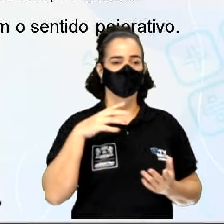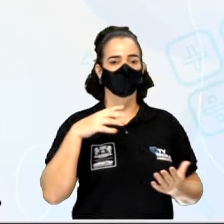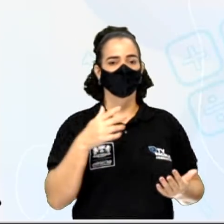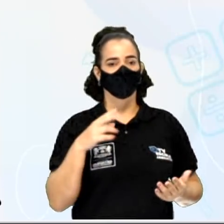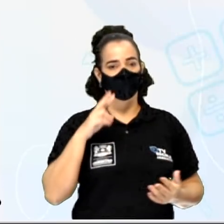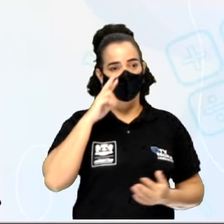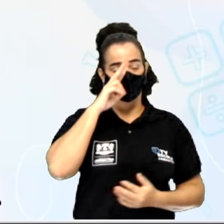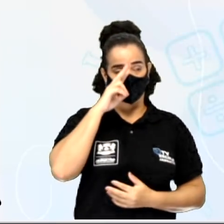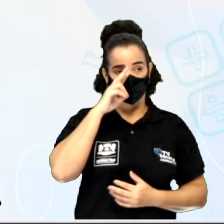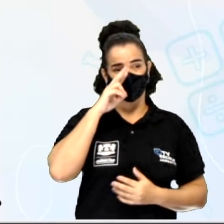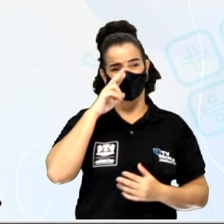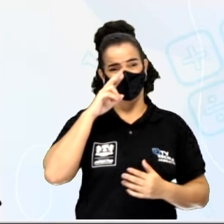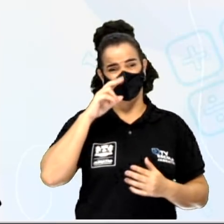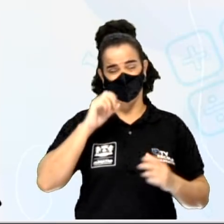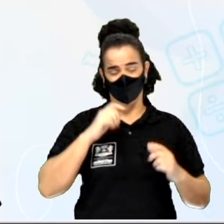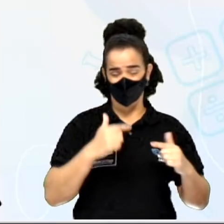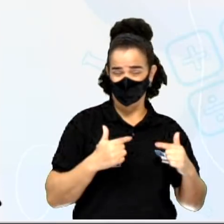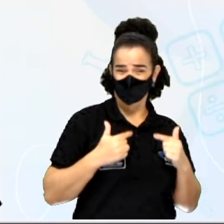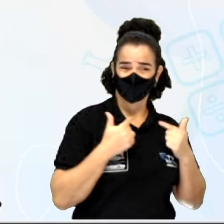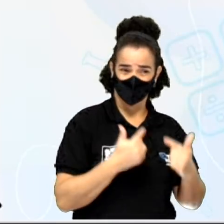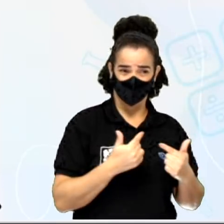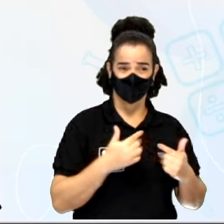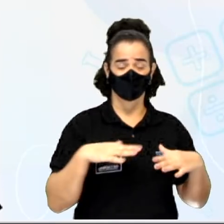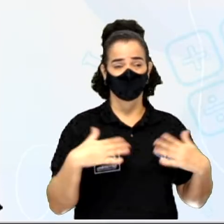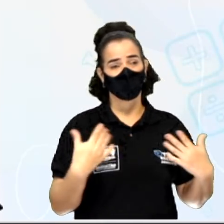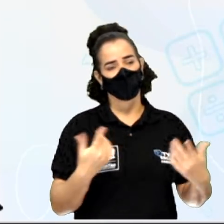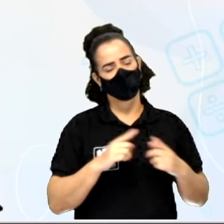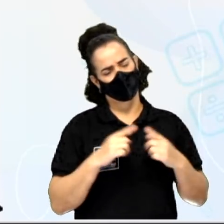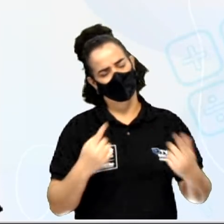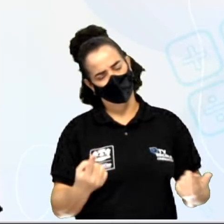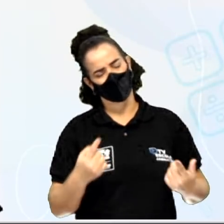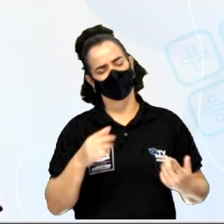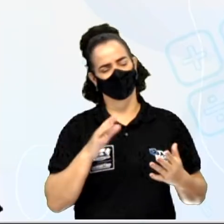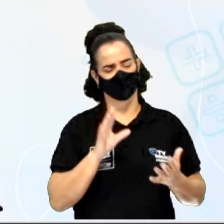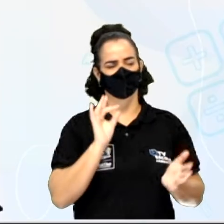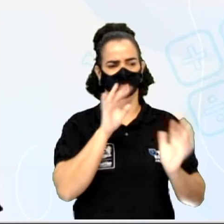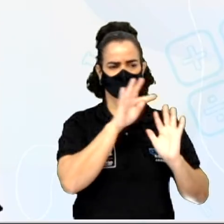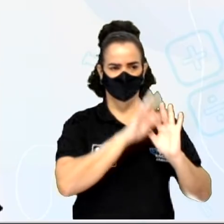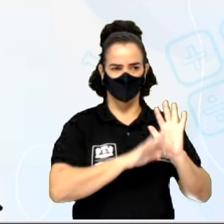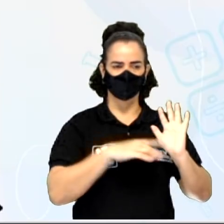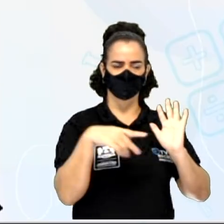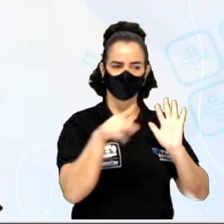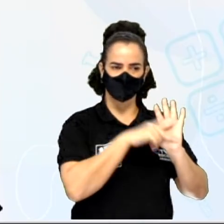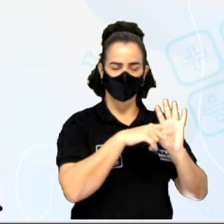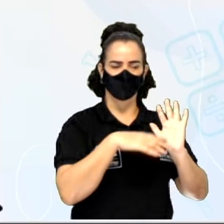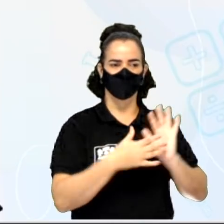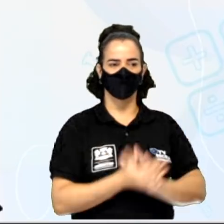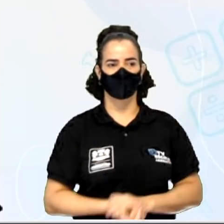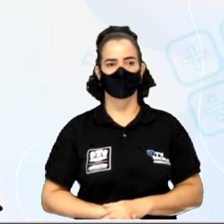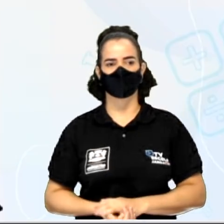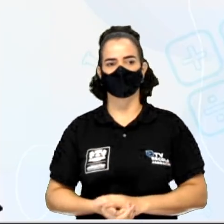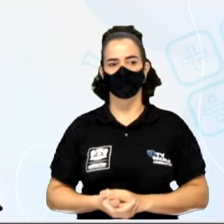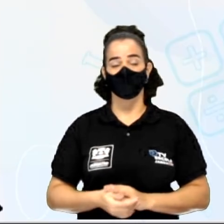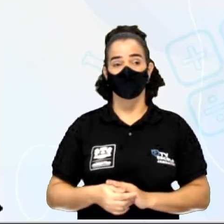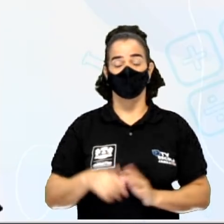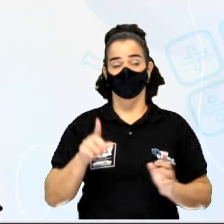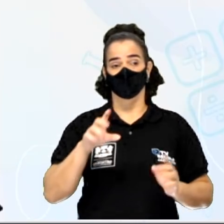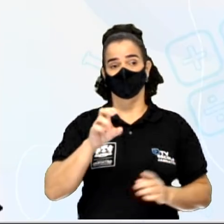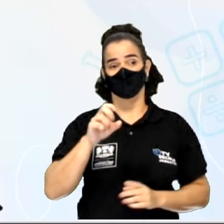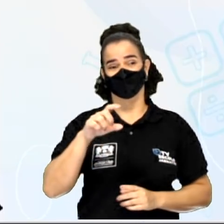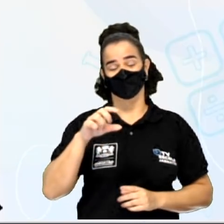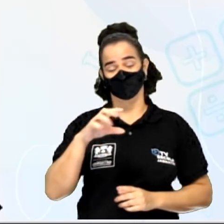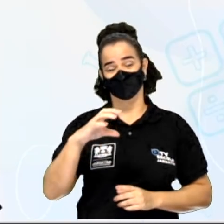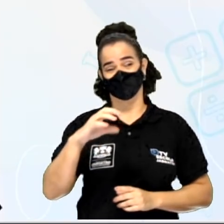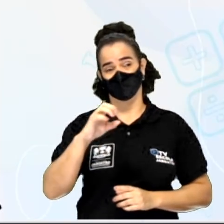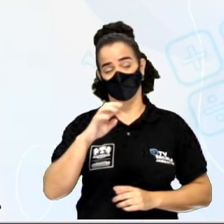até meio contraditório, né? Isso aí, mas faz parte do texto. Então vamos lá. São características da Ana, exceto a persistência,